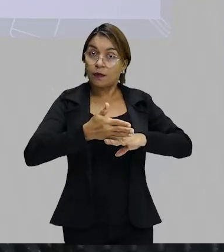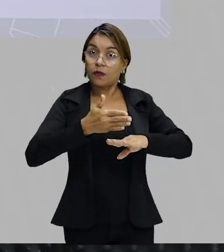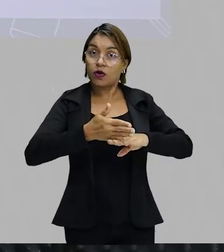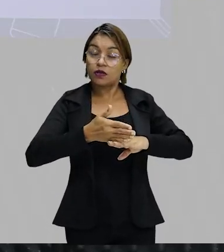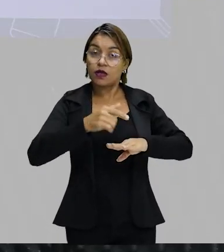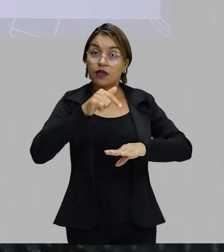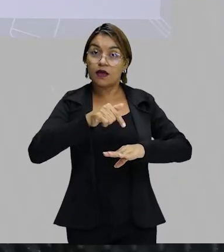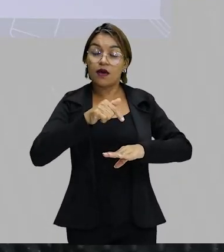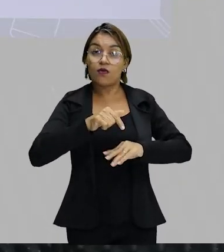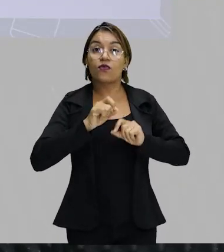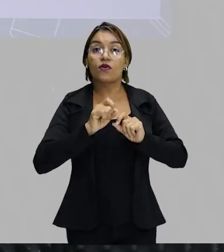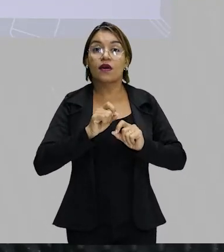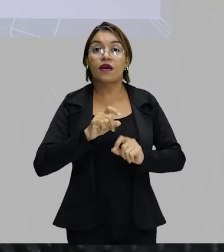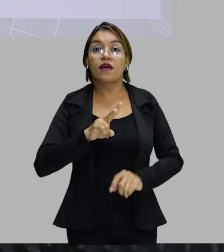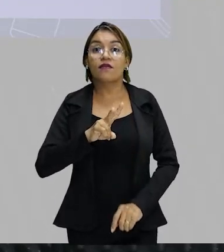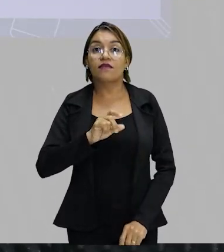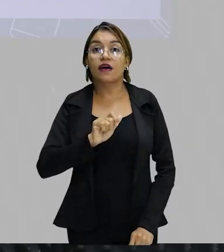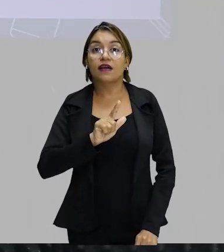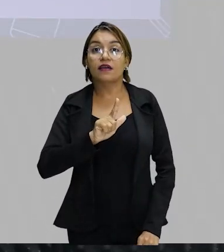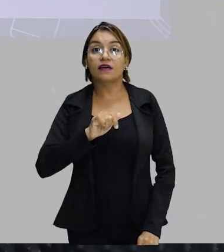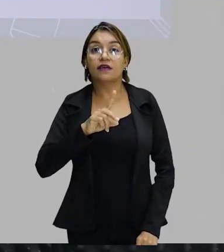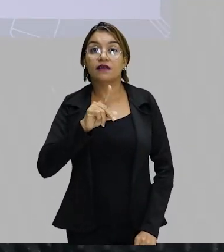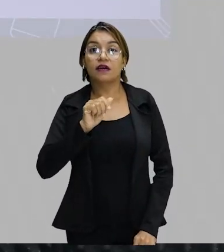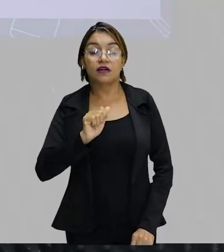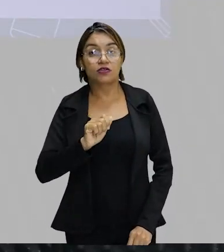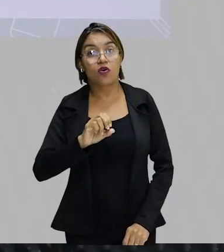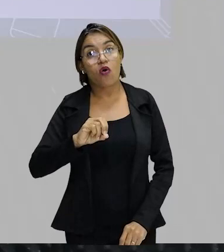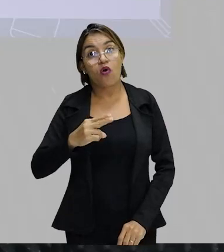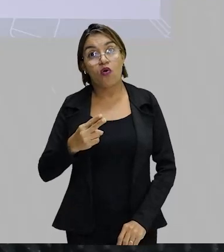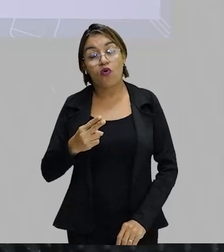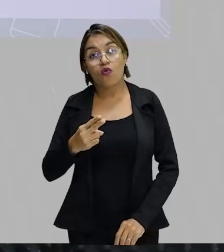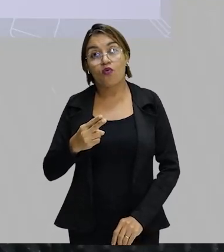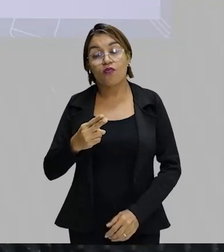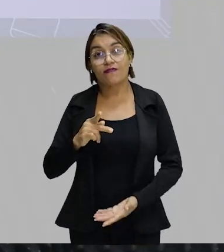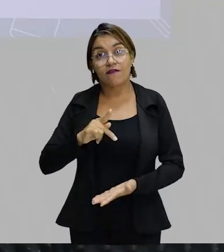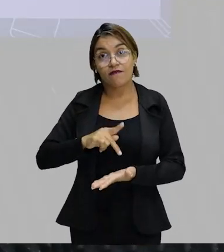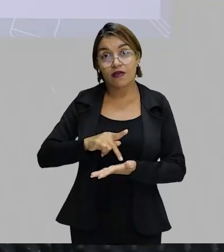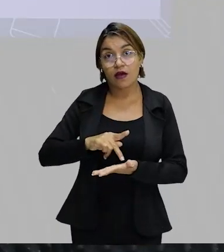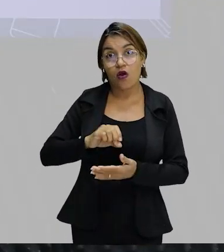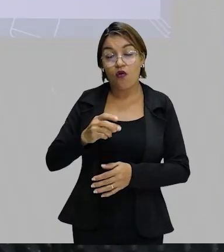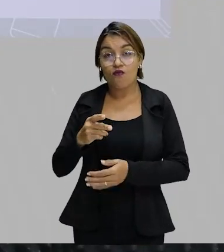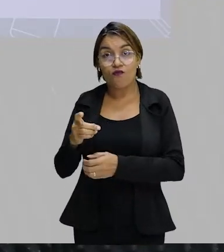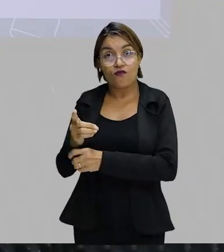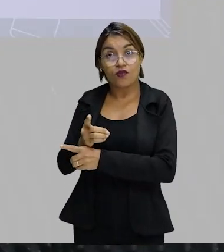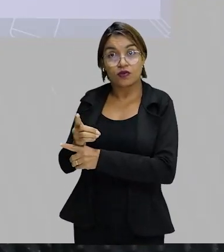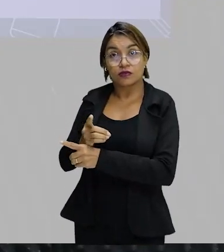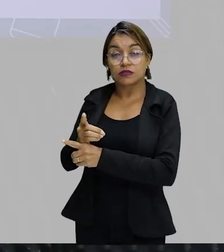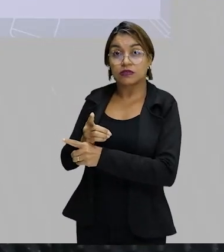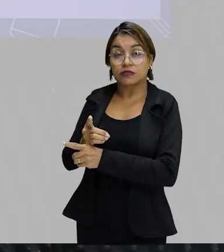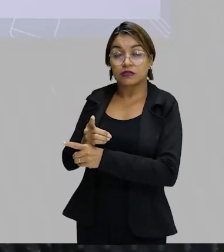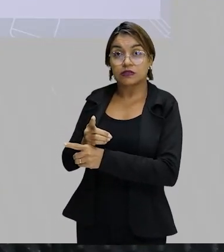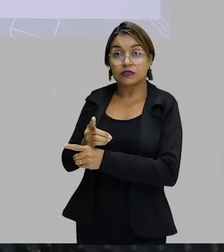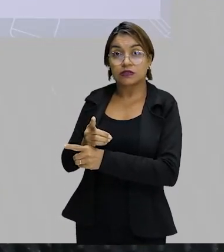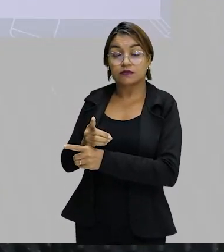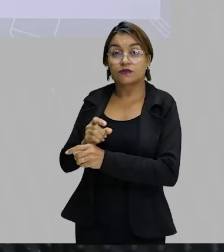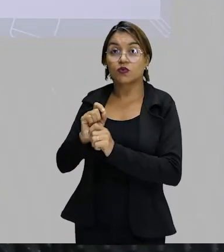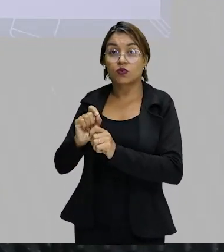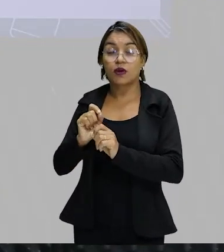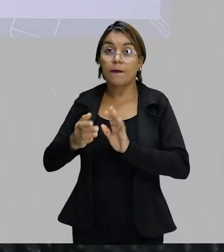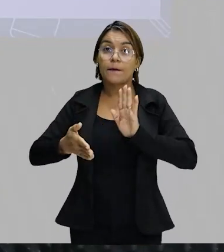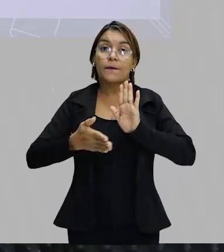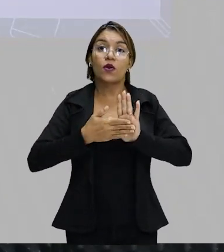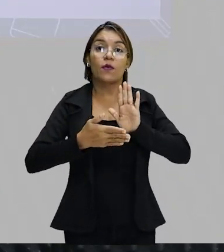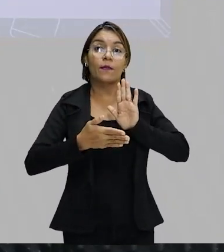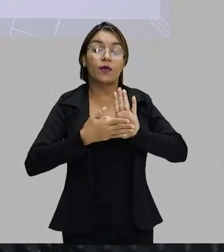da validade ou da falsidade das proposições dentro de um elemento matemático,